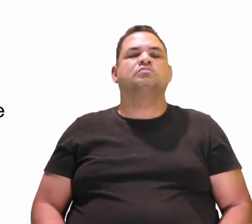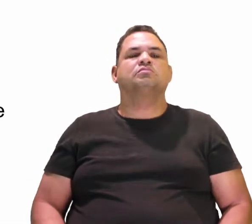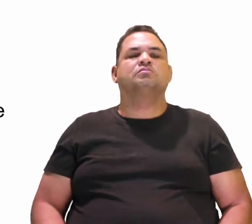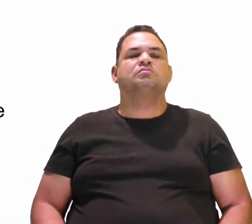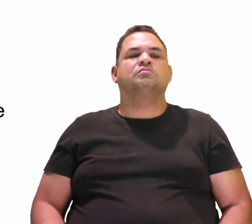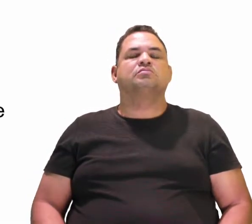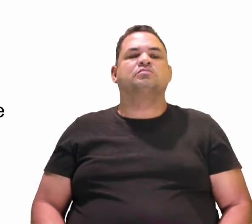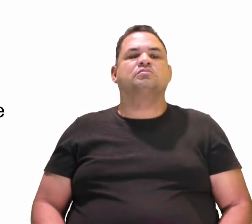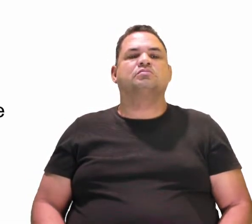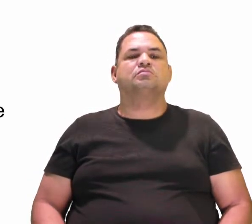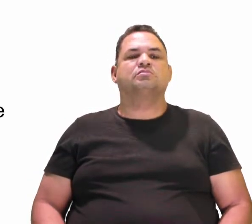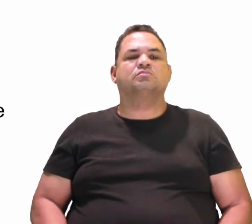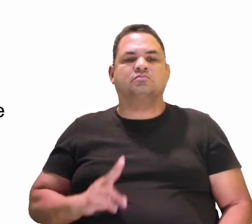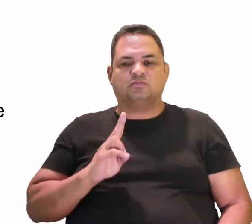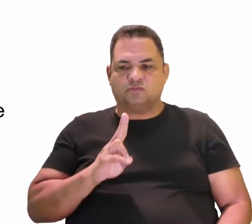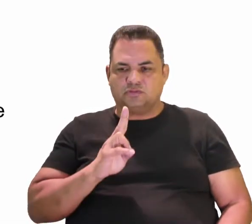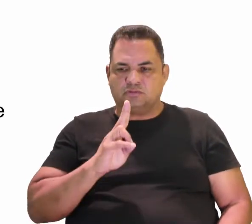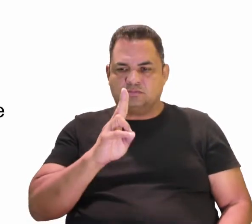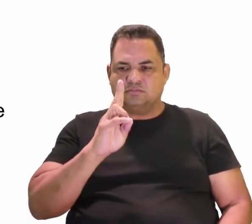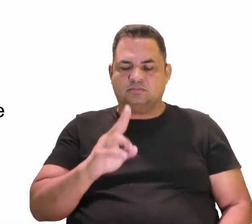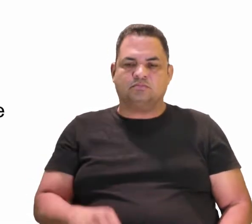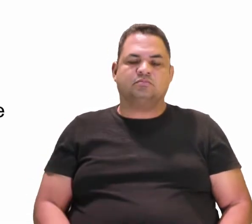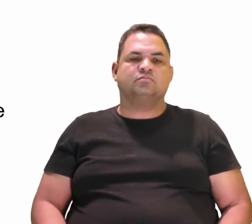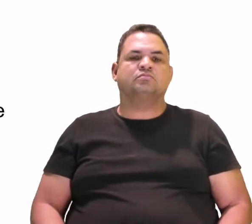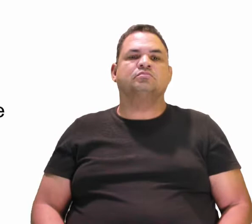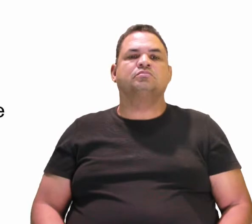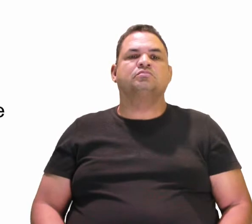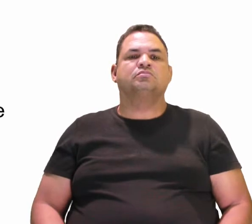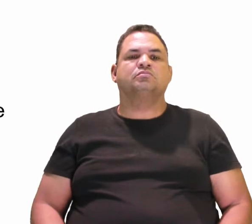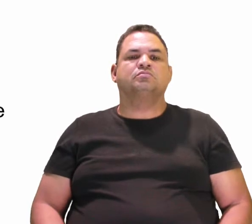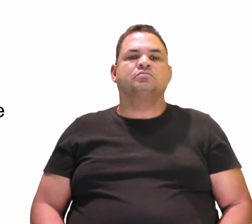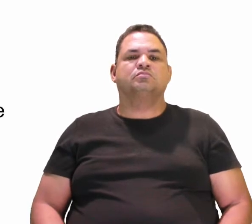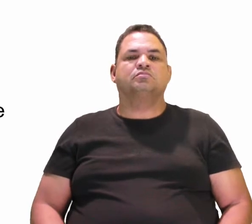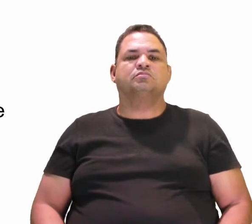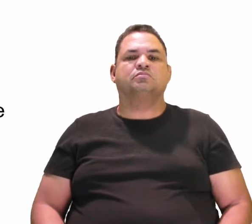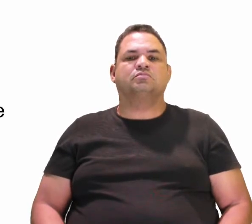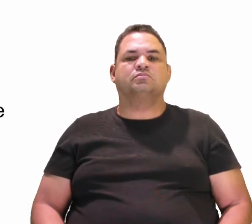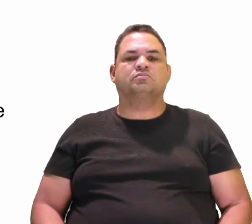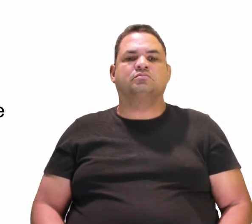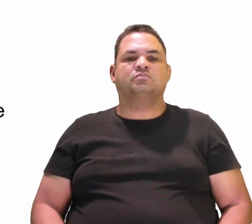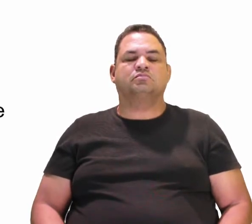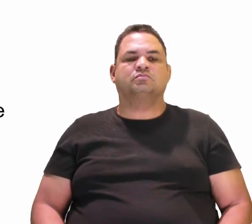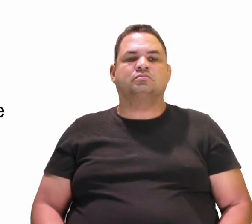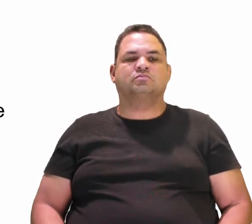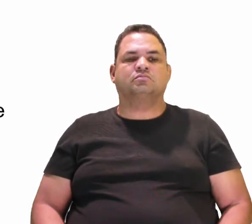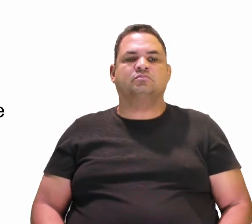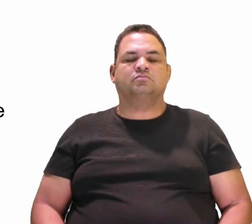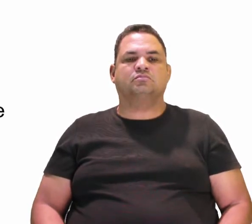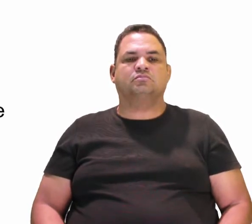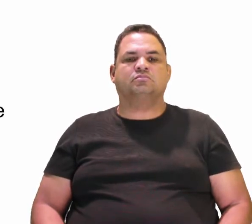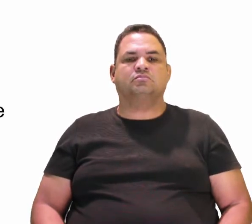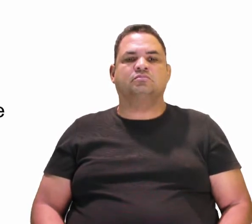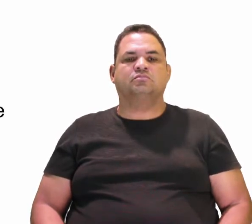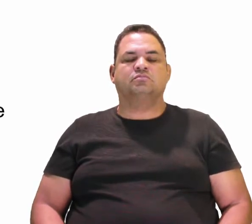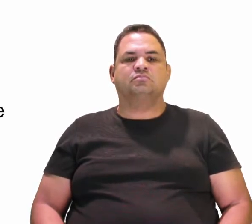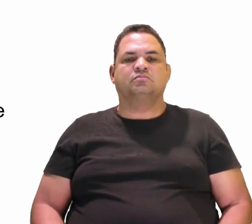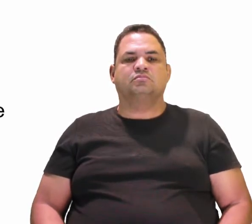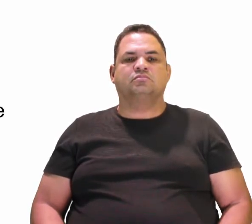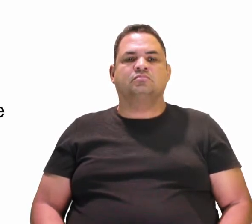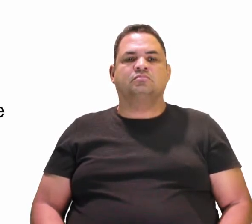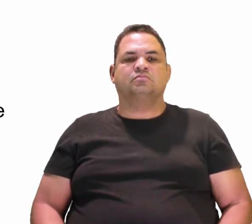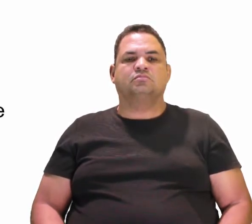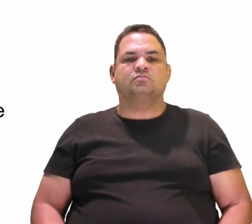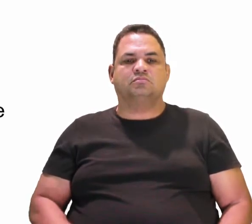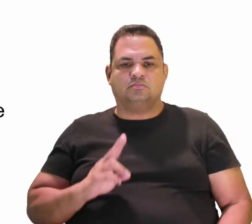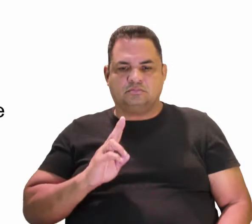vai falar para mantenha. Então, keep your thoughts positive, because your thoughts become your words.